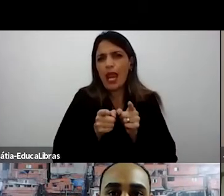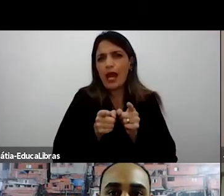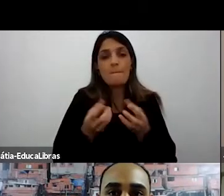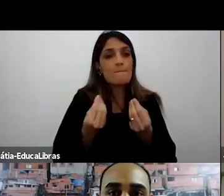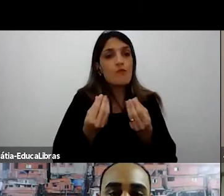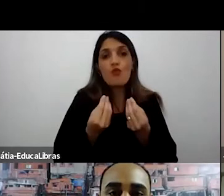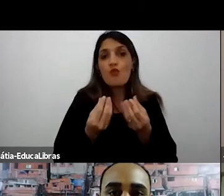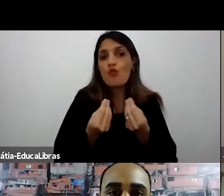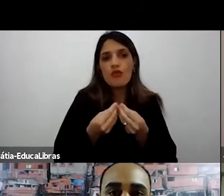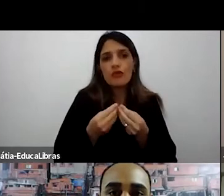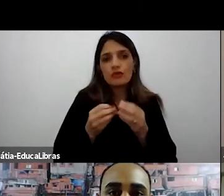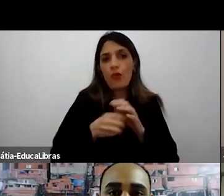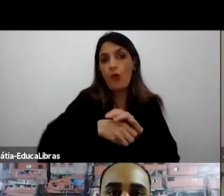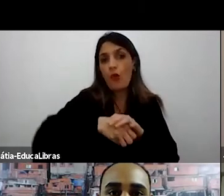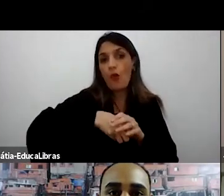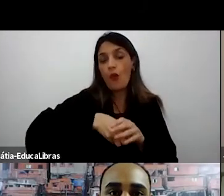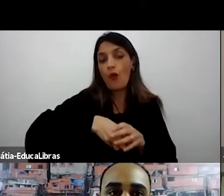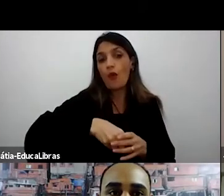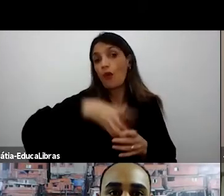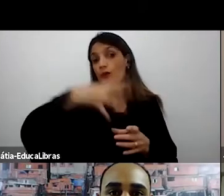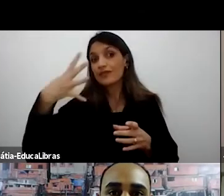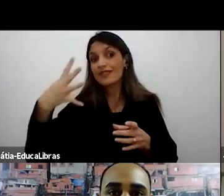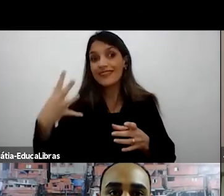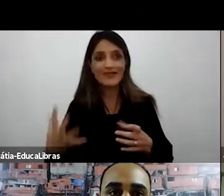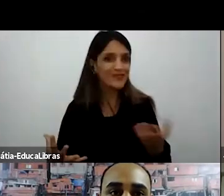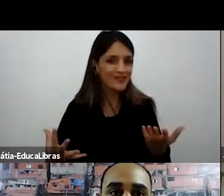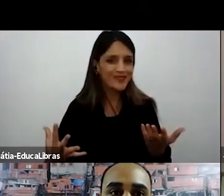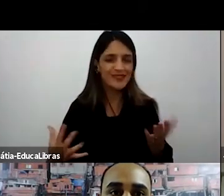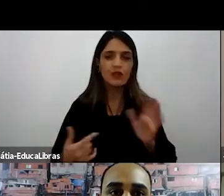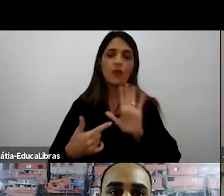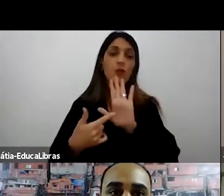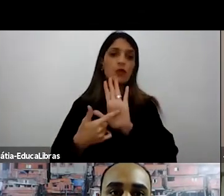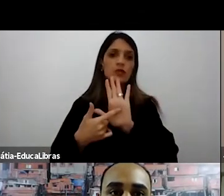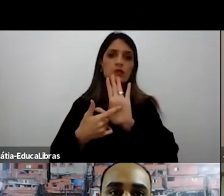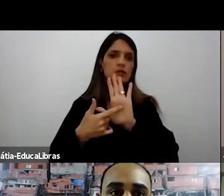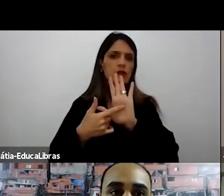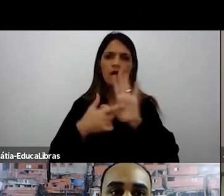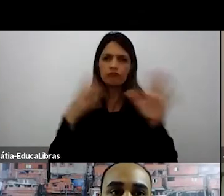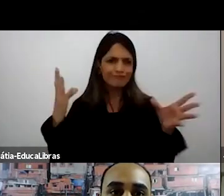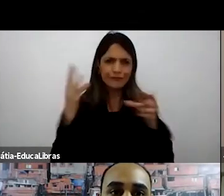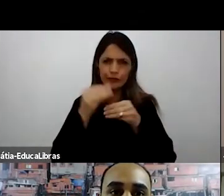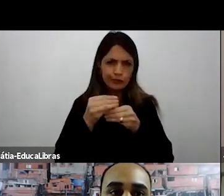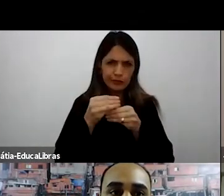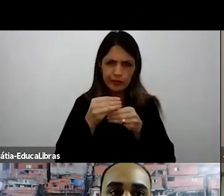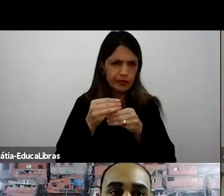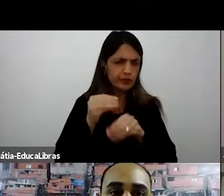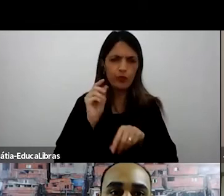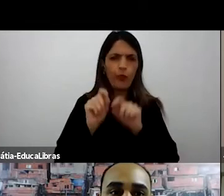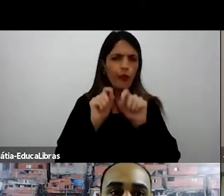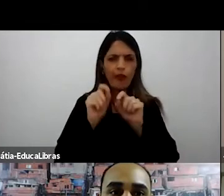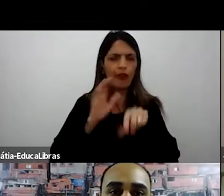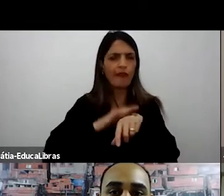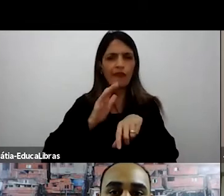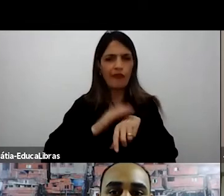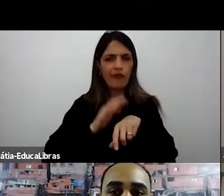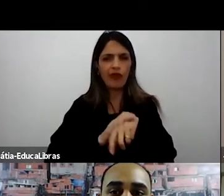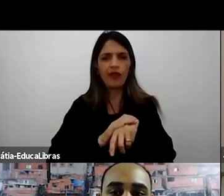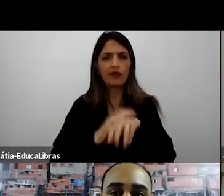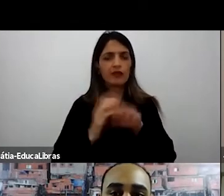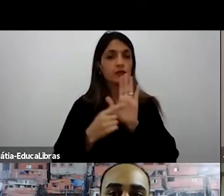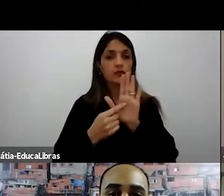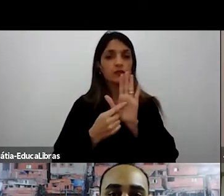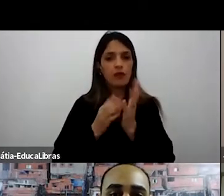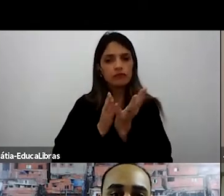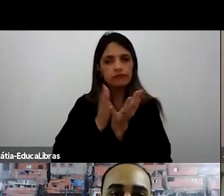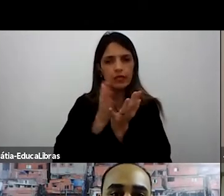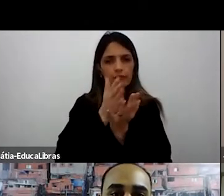então eu vou trazer um panorama do que a gente construiu ali, apresentar principalmente as diretrizes, que eu acho que